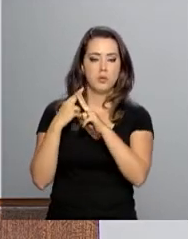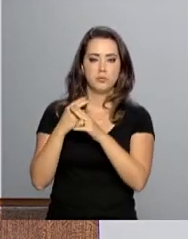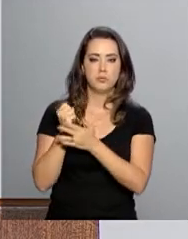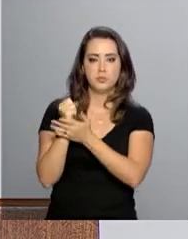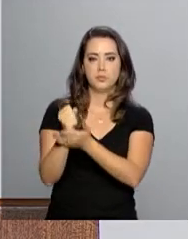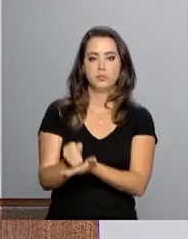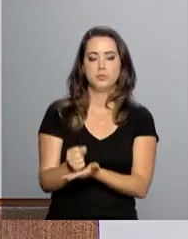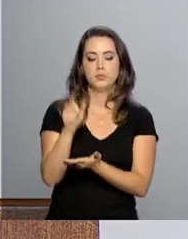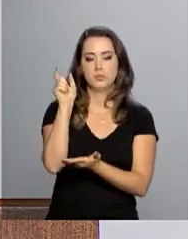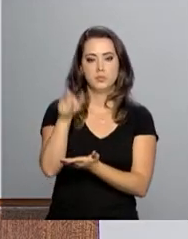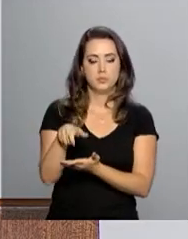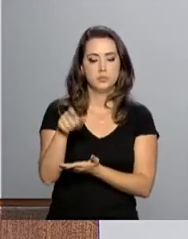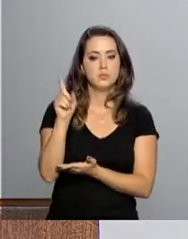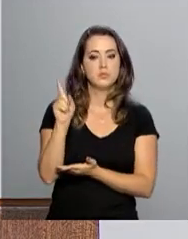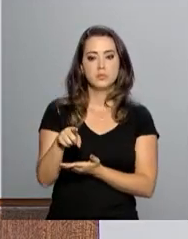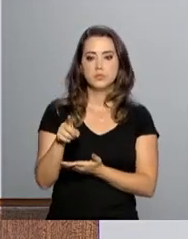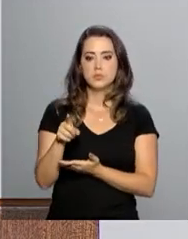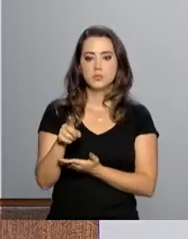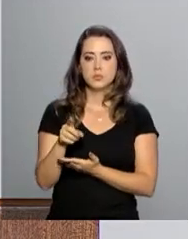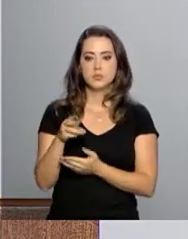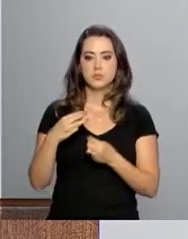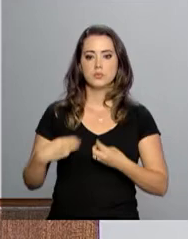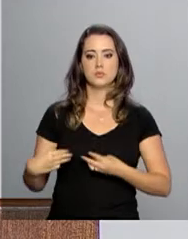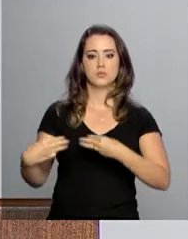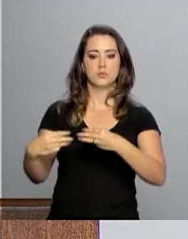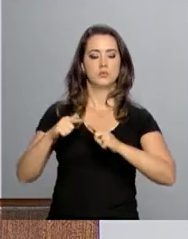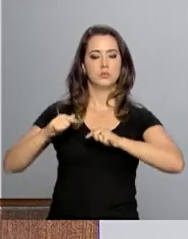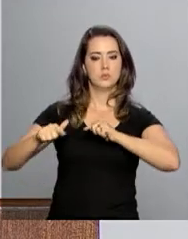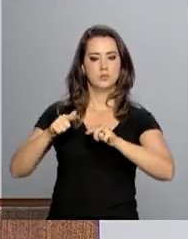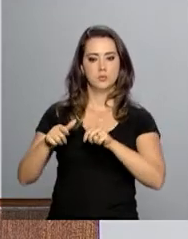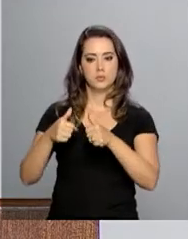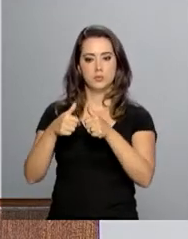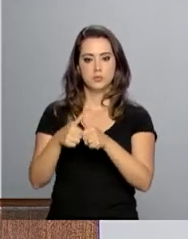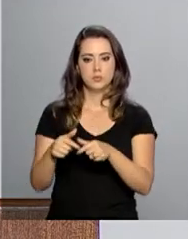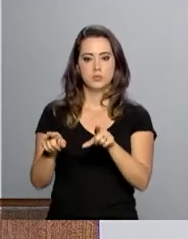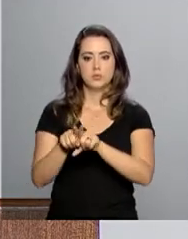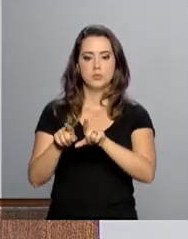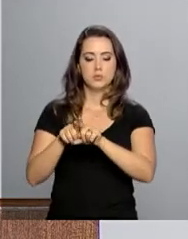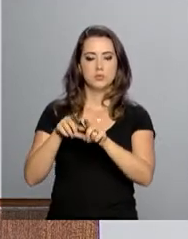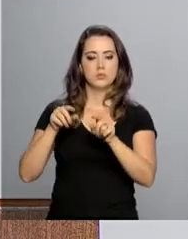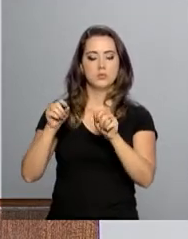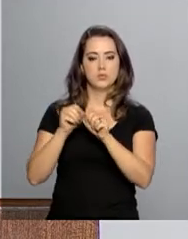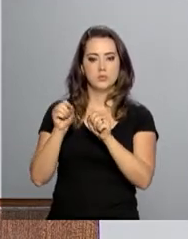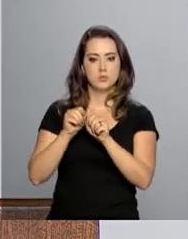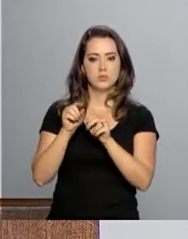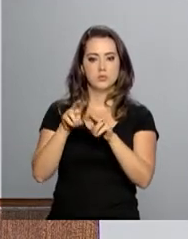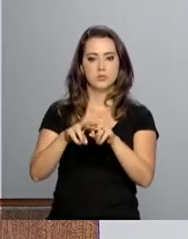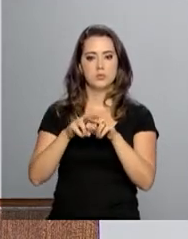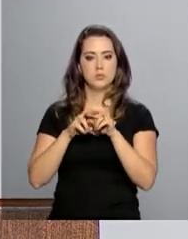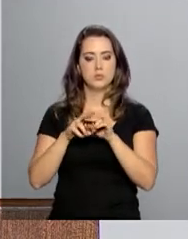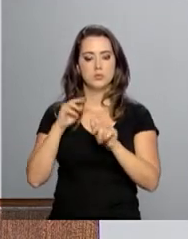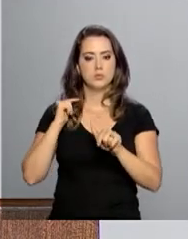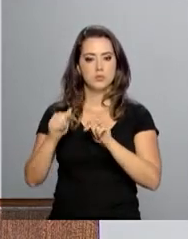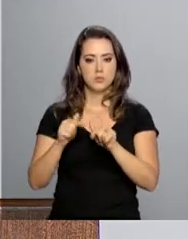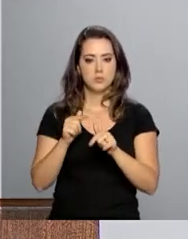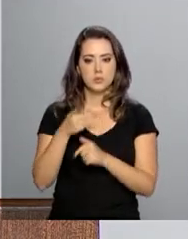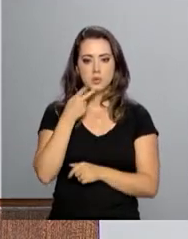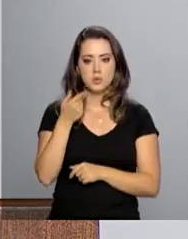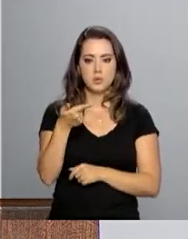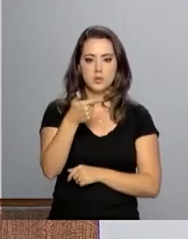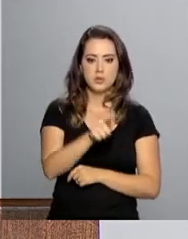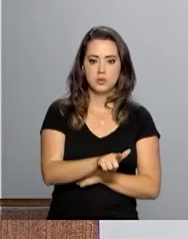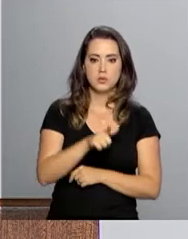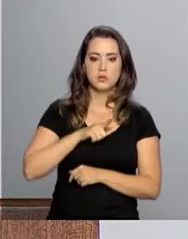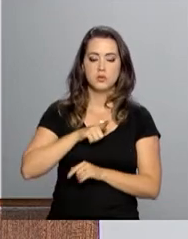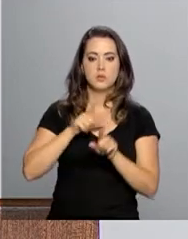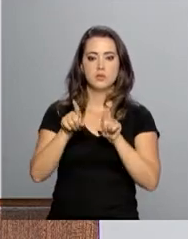fazendo, que o Ministério do Trabalho está fazendo, né, em favor do trabalhador, eu volto a dizer,